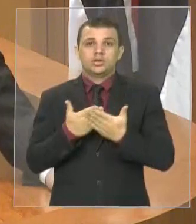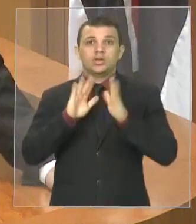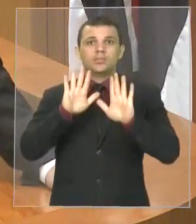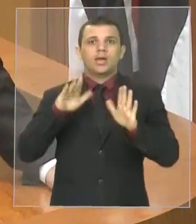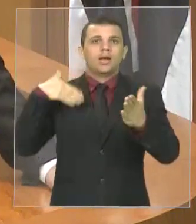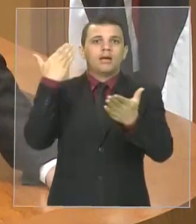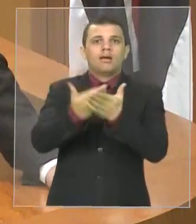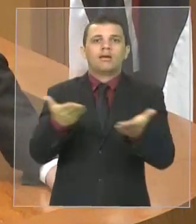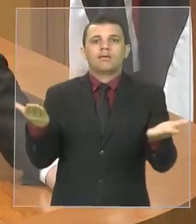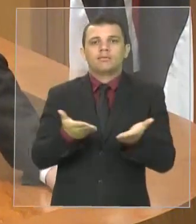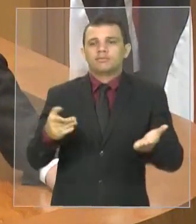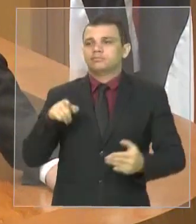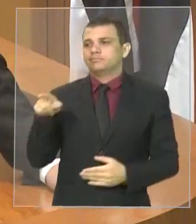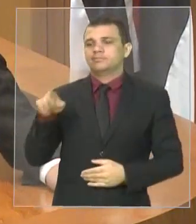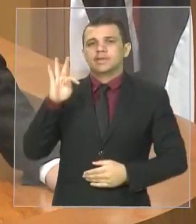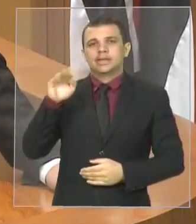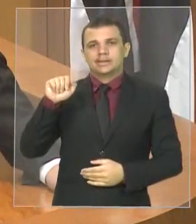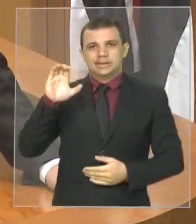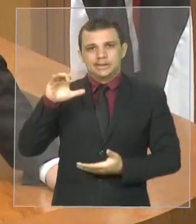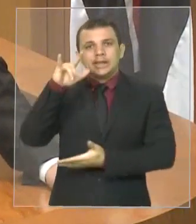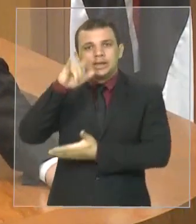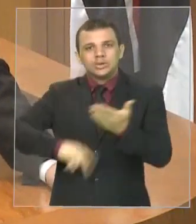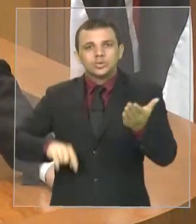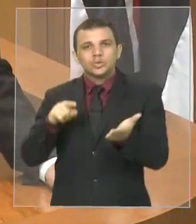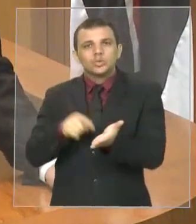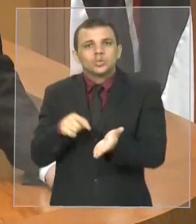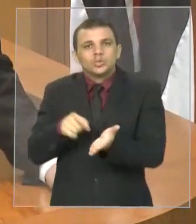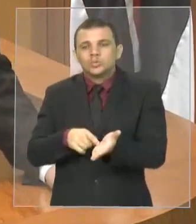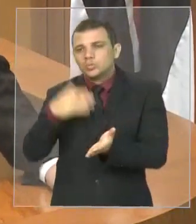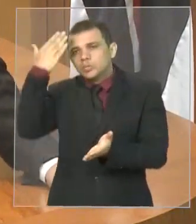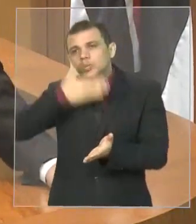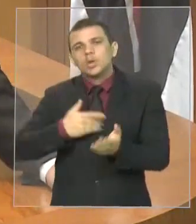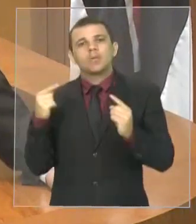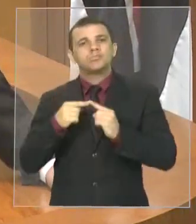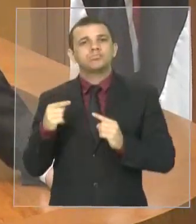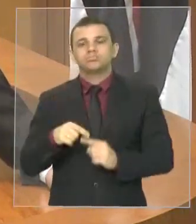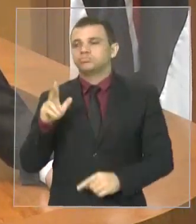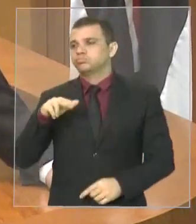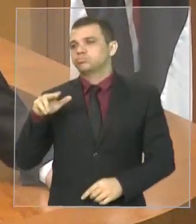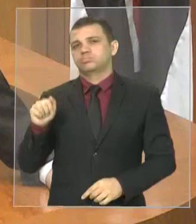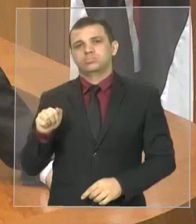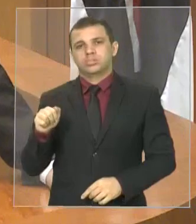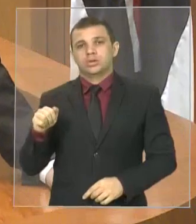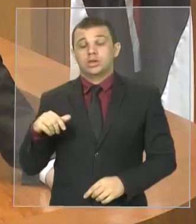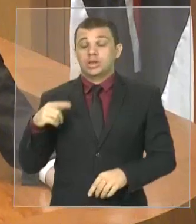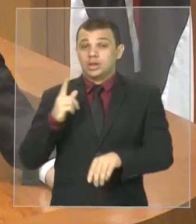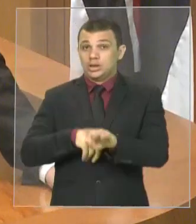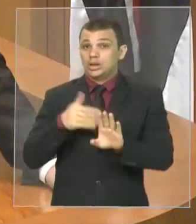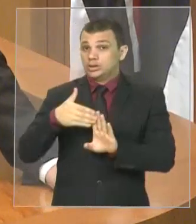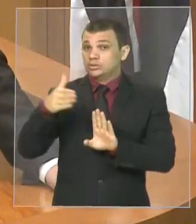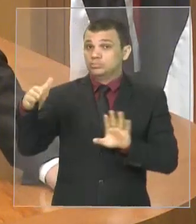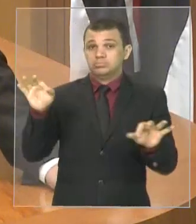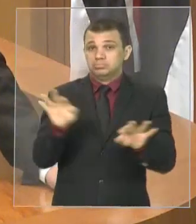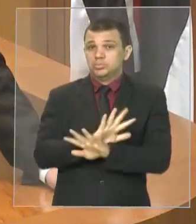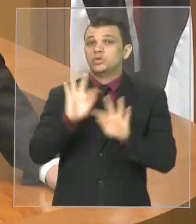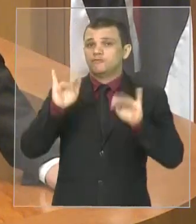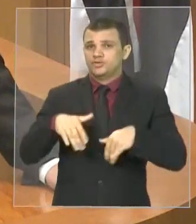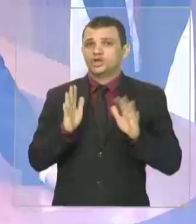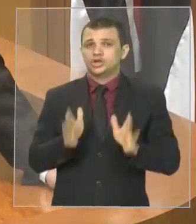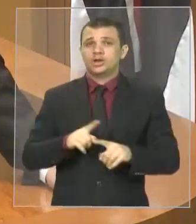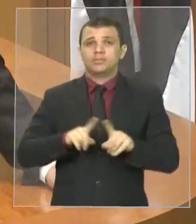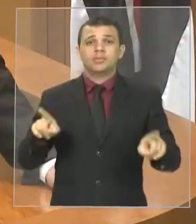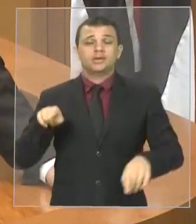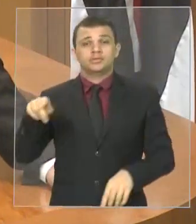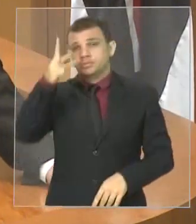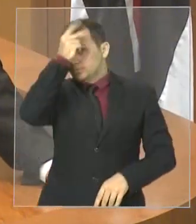cumprido integralmente pela Prefeitura de São Luís. O prazo já passou, mas a Prefeitura ainda não entregou a reforma